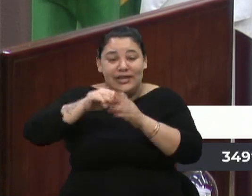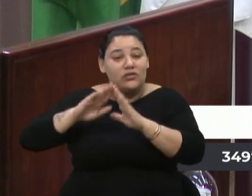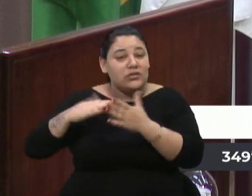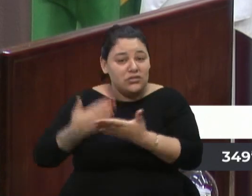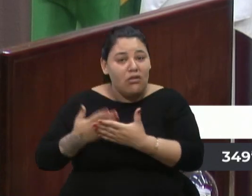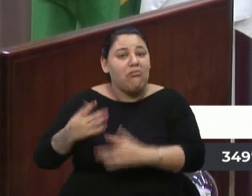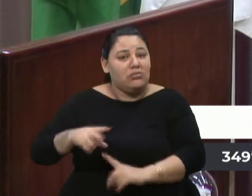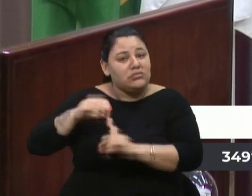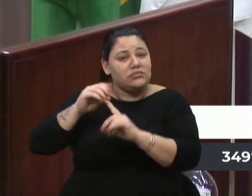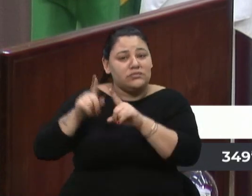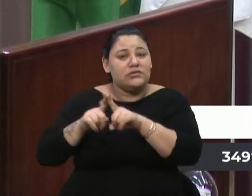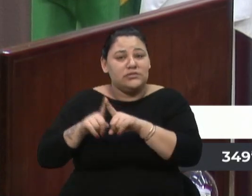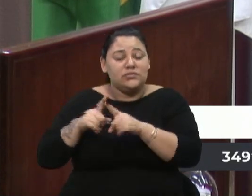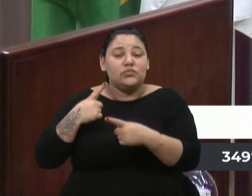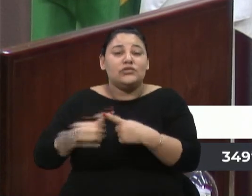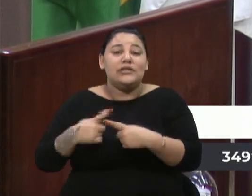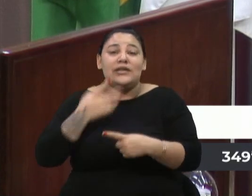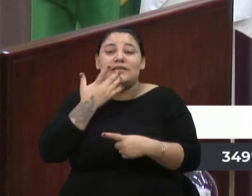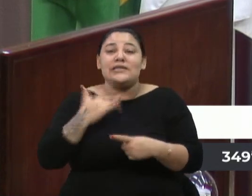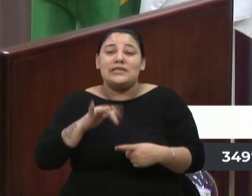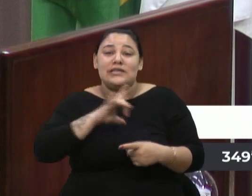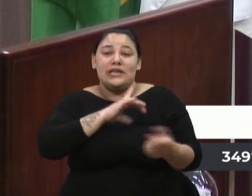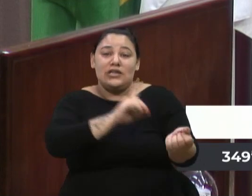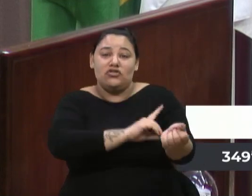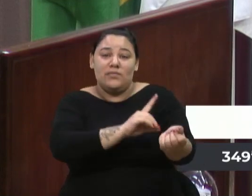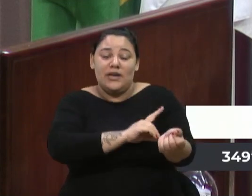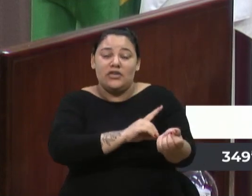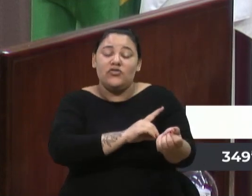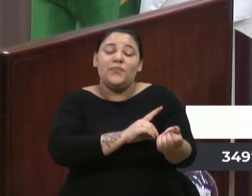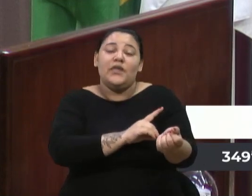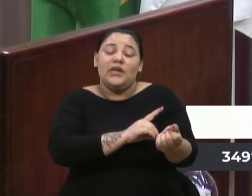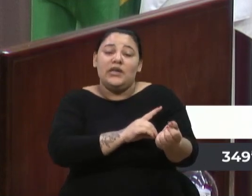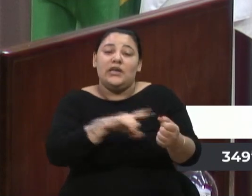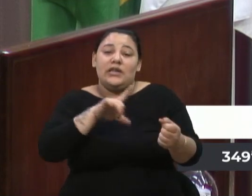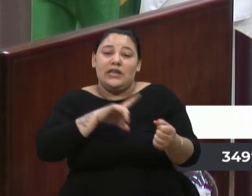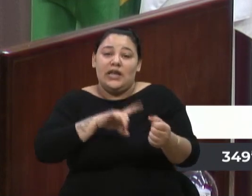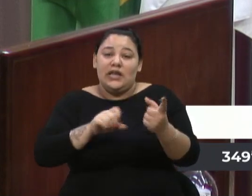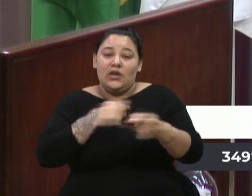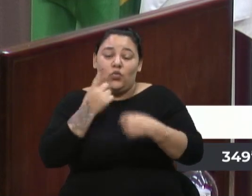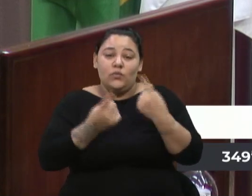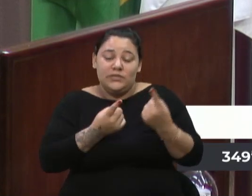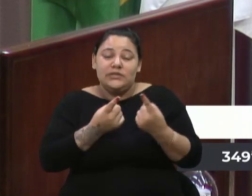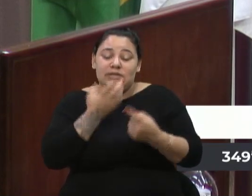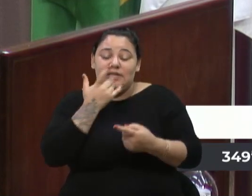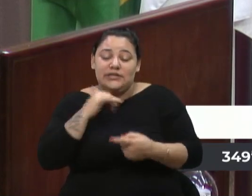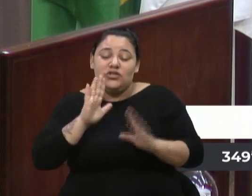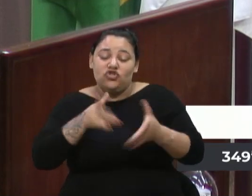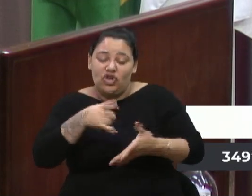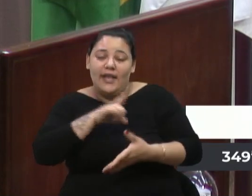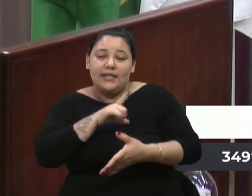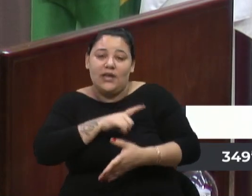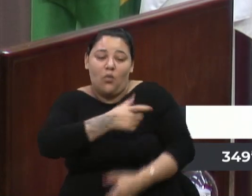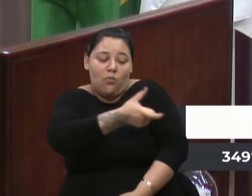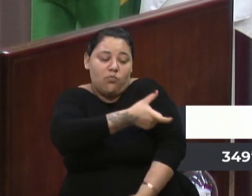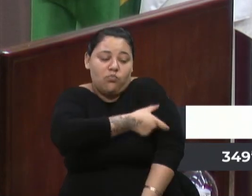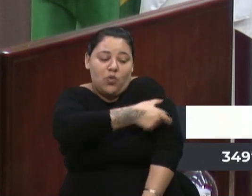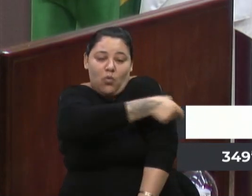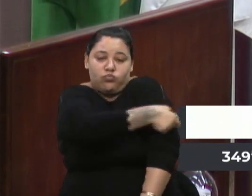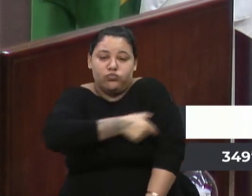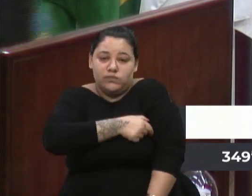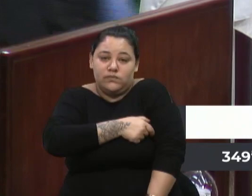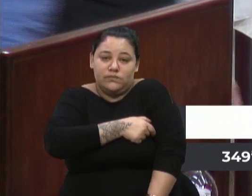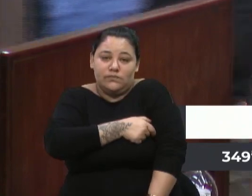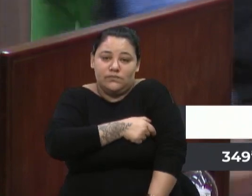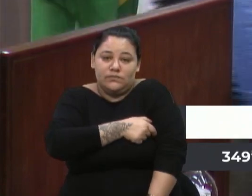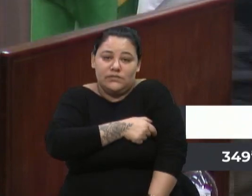né? Porque as crianças que têm o Libre, ele fica coladinho no braço, né? A mãe estava aqui comigo no gabinete e